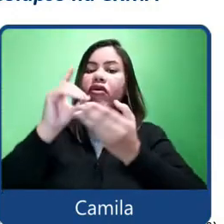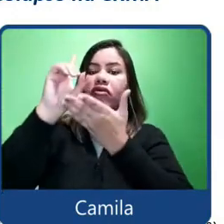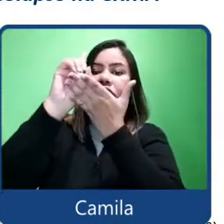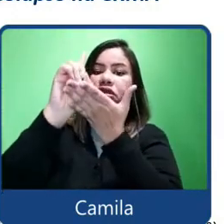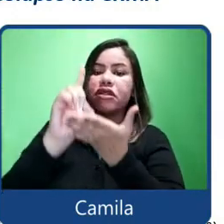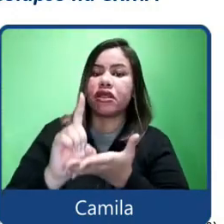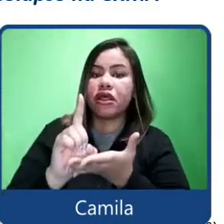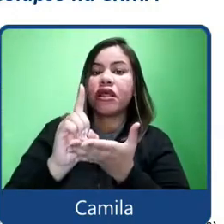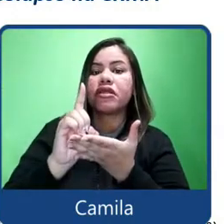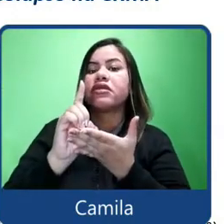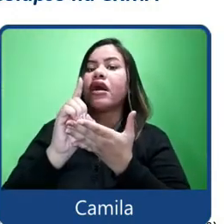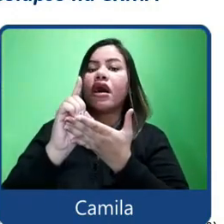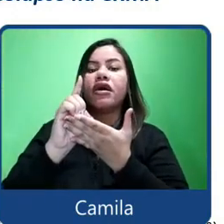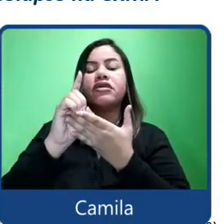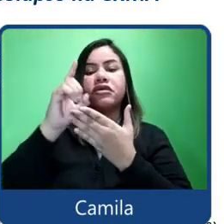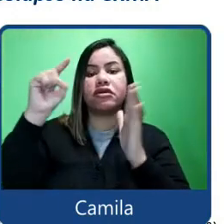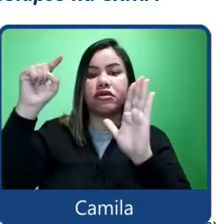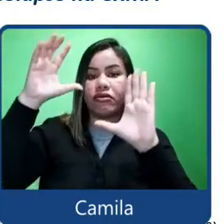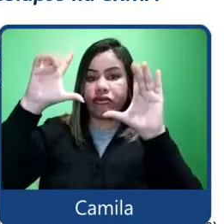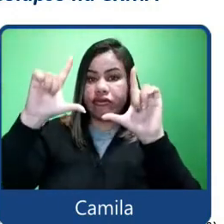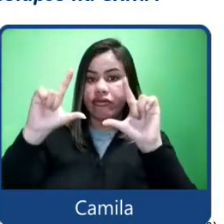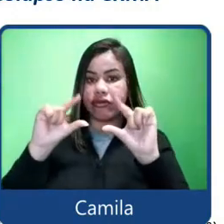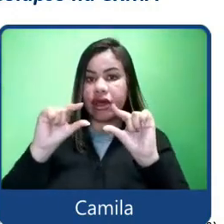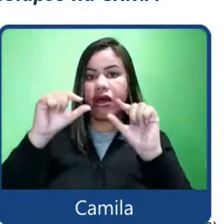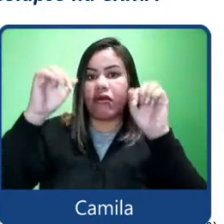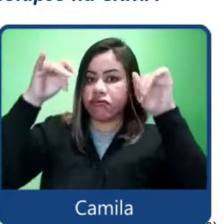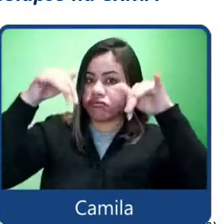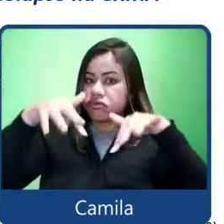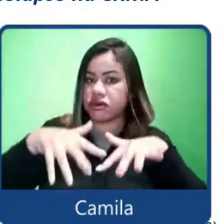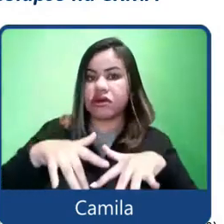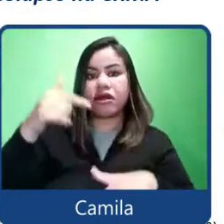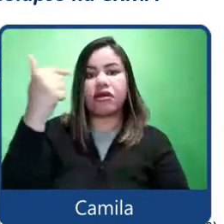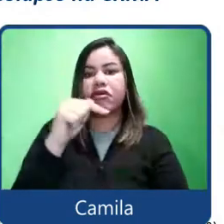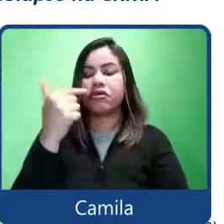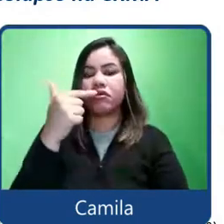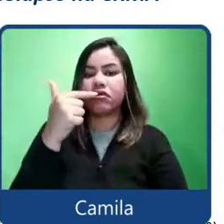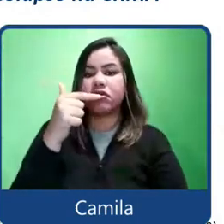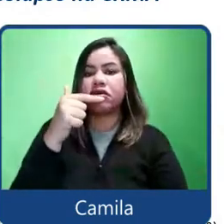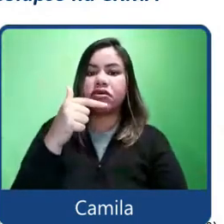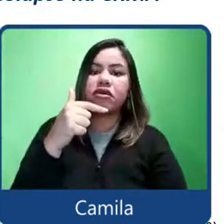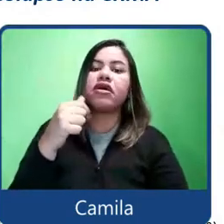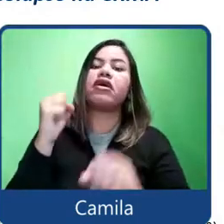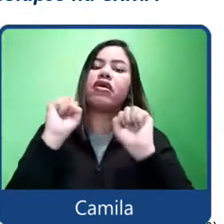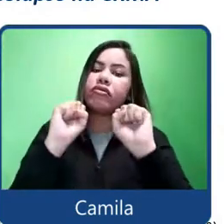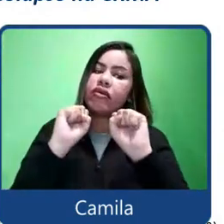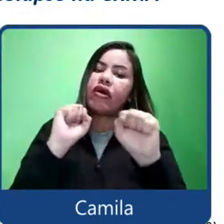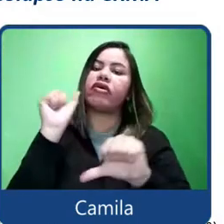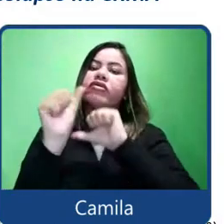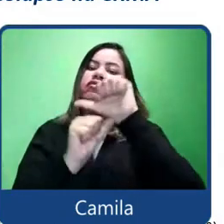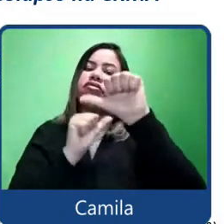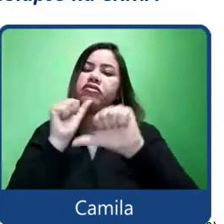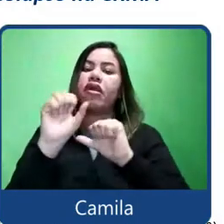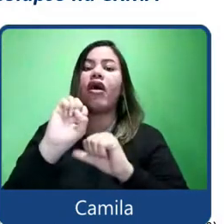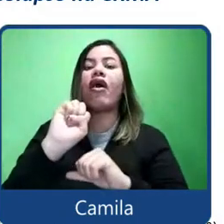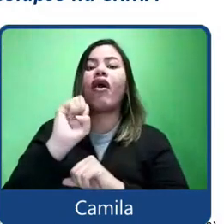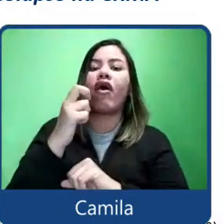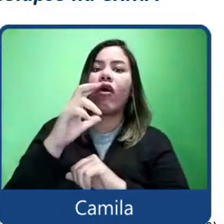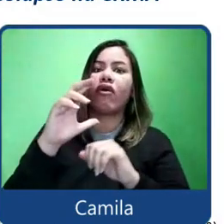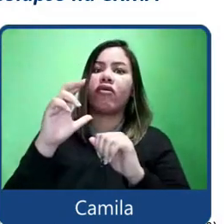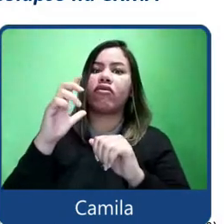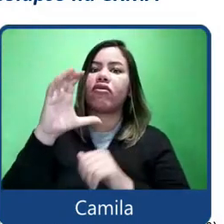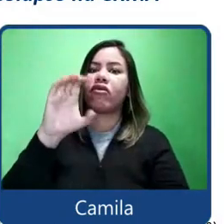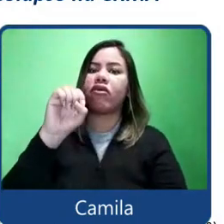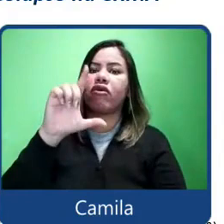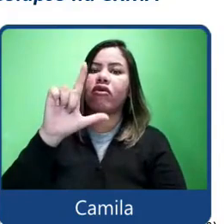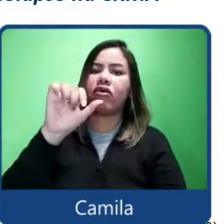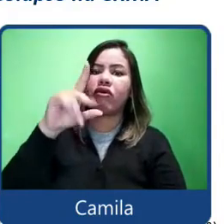não afundam. E isso pode causar uma marcante diminuição ou até um colapso nessa circulação. E este limiar, ou seja, o limiar do